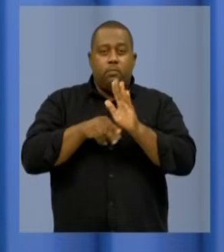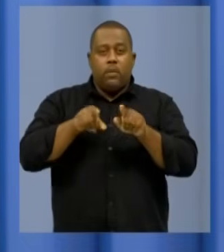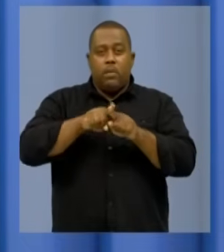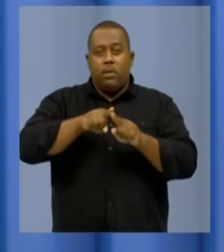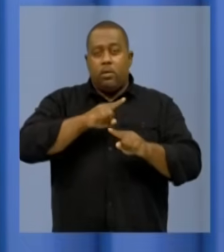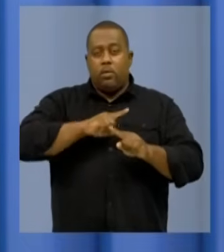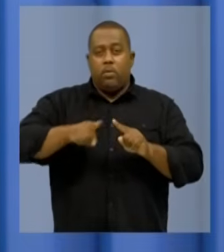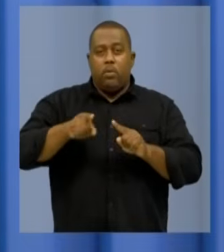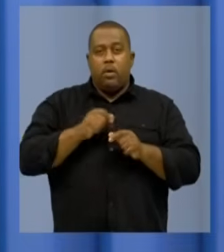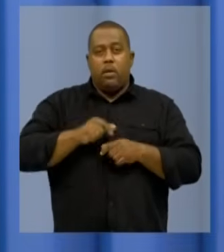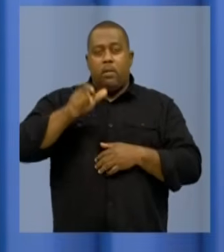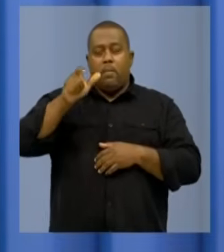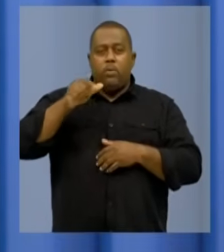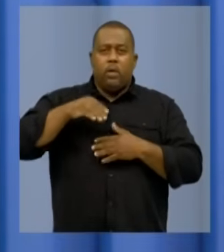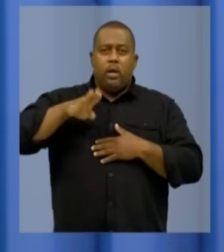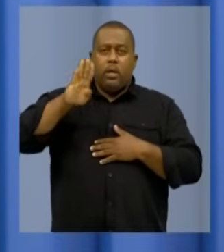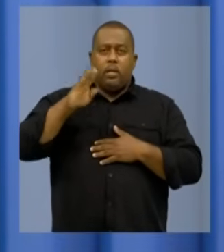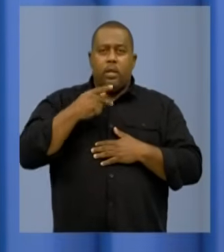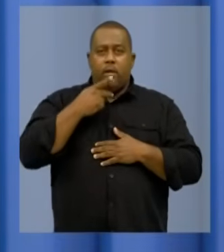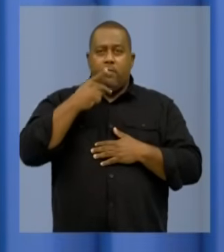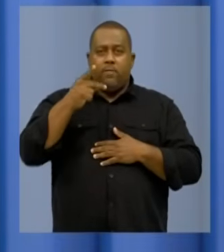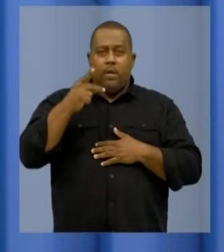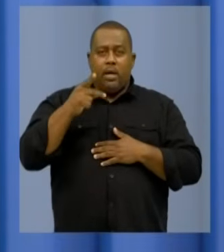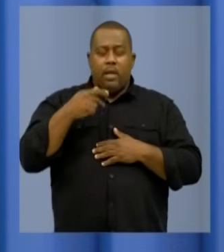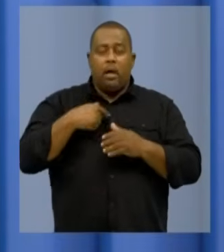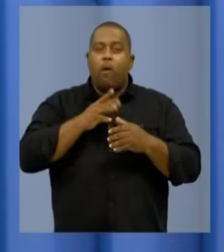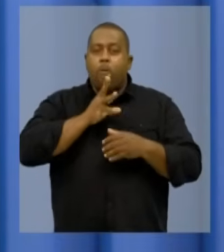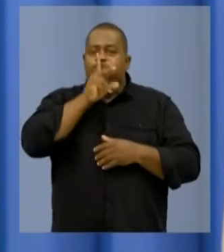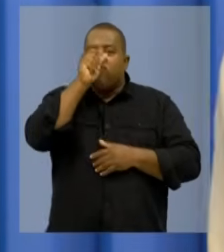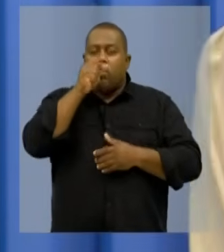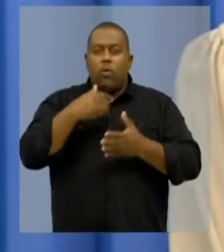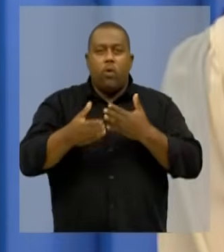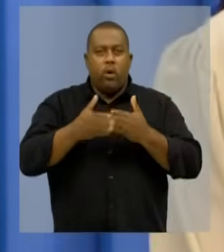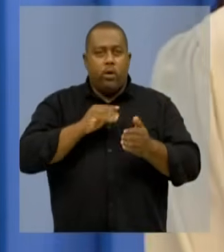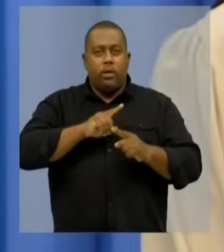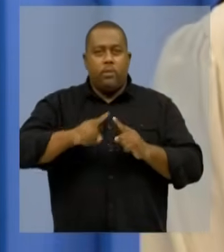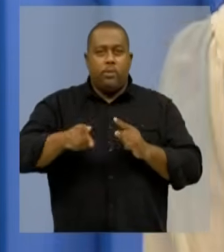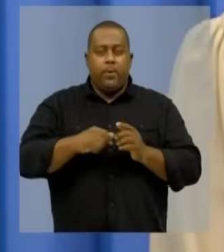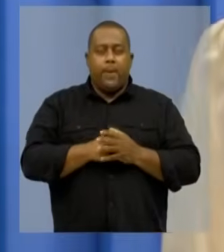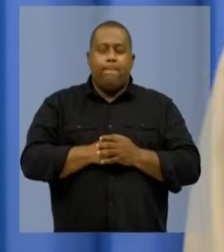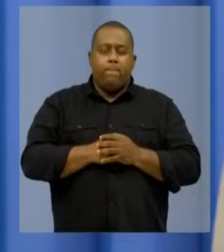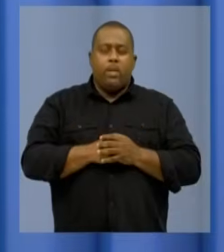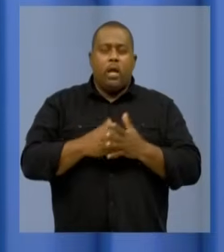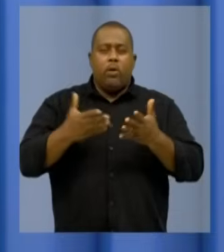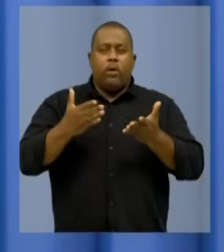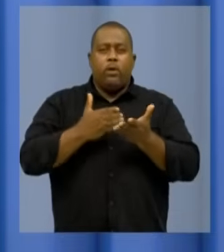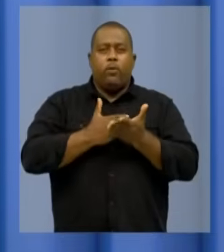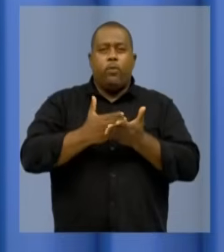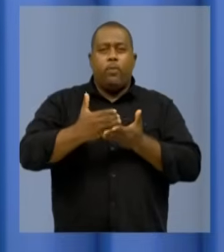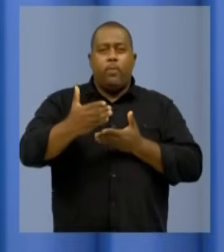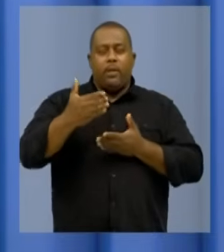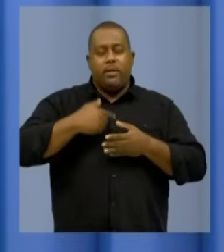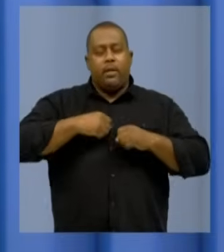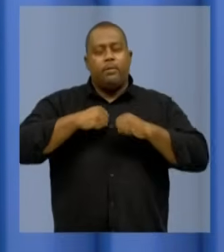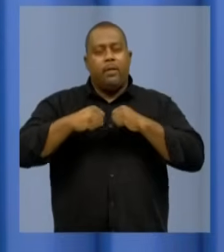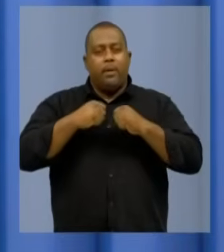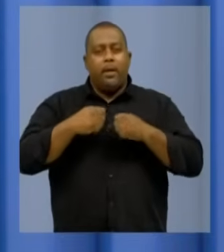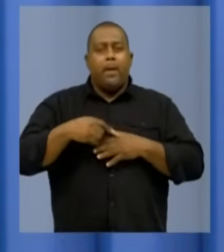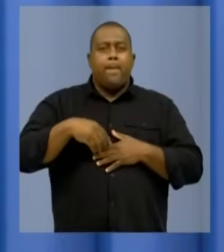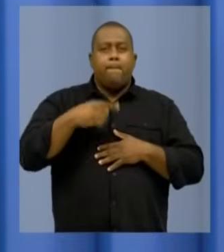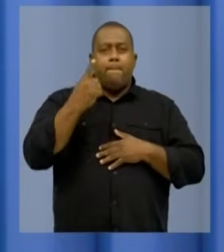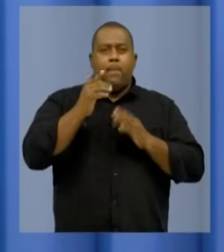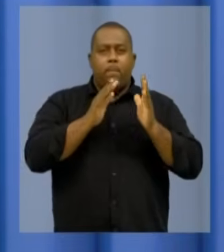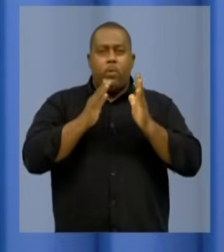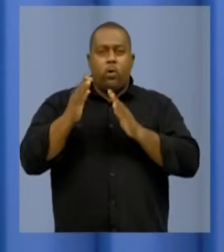que um candidato fale fora de hora. Vamos então começar o nosso debate e nesse primeiro bloco o